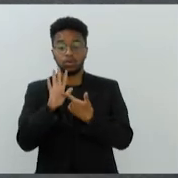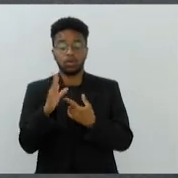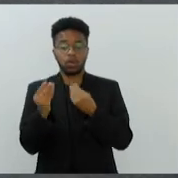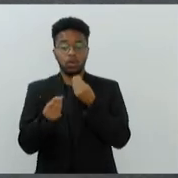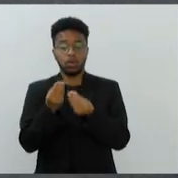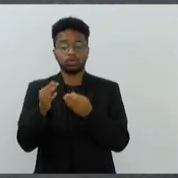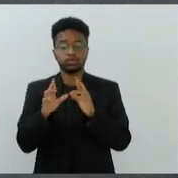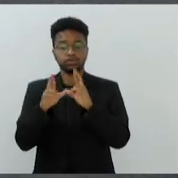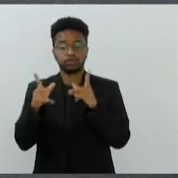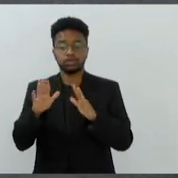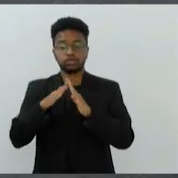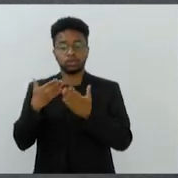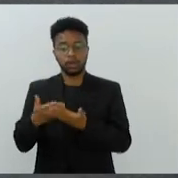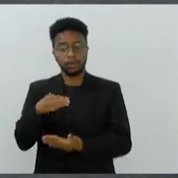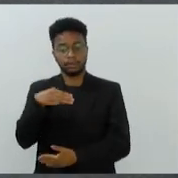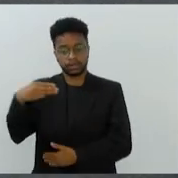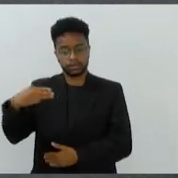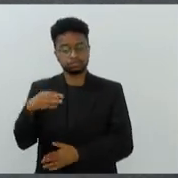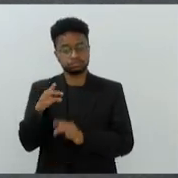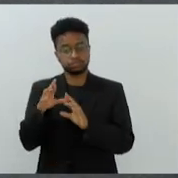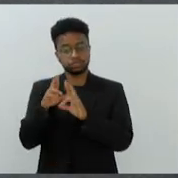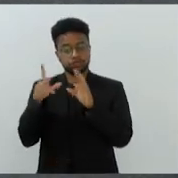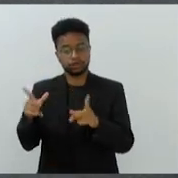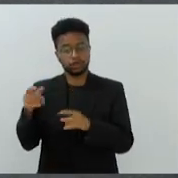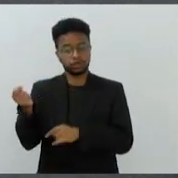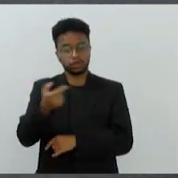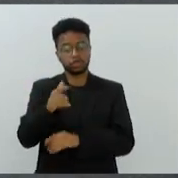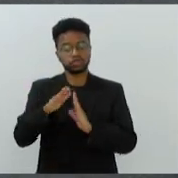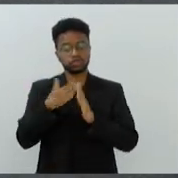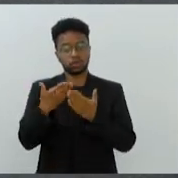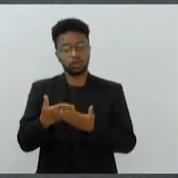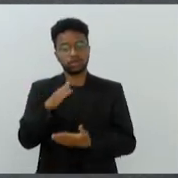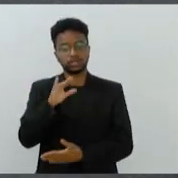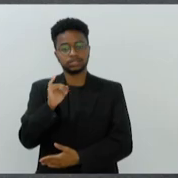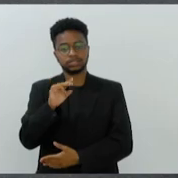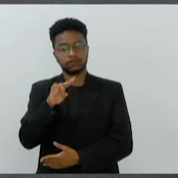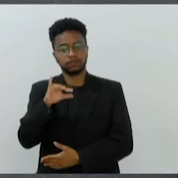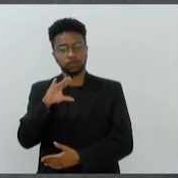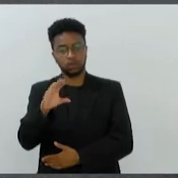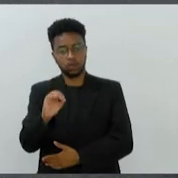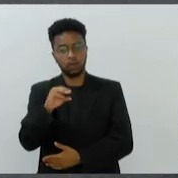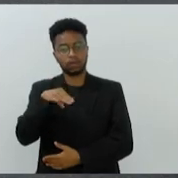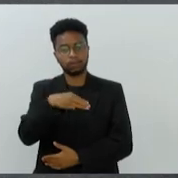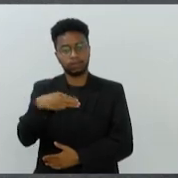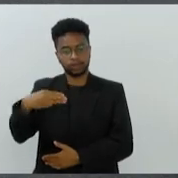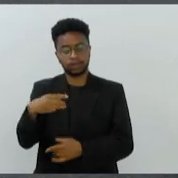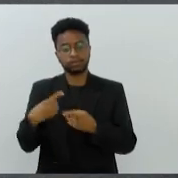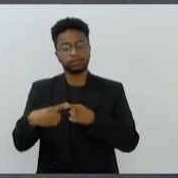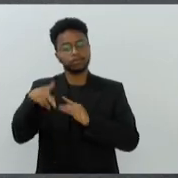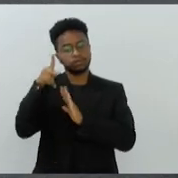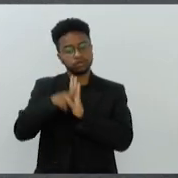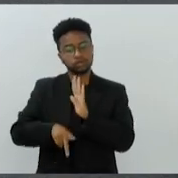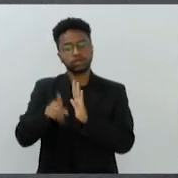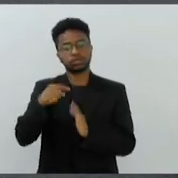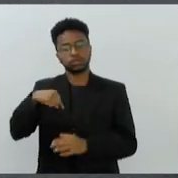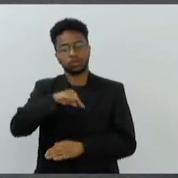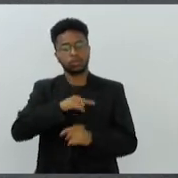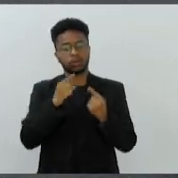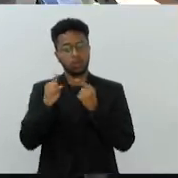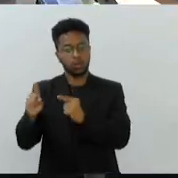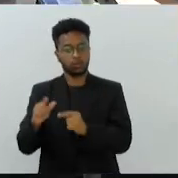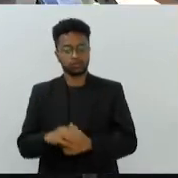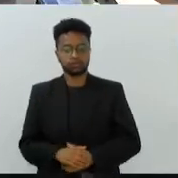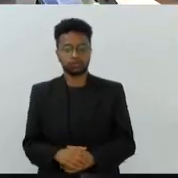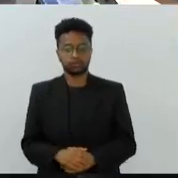Colégio Militar é algo diferente do que são as escolas cívico-militares, que é um projeto que a gente é radicalmente contrário.